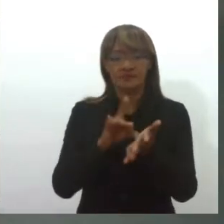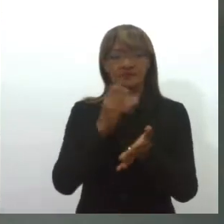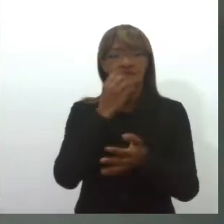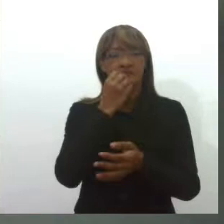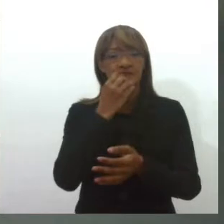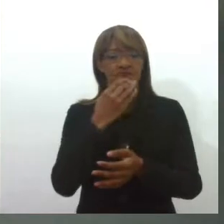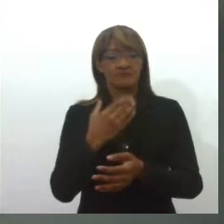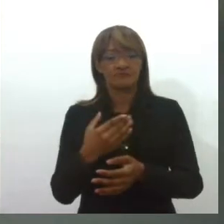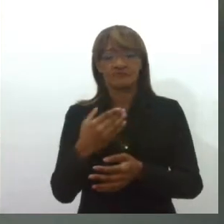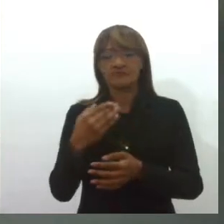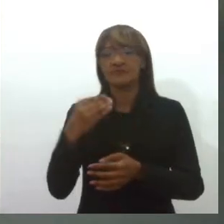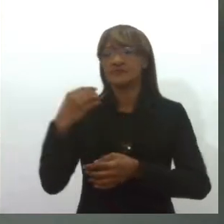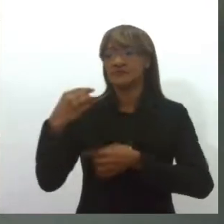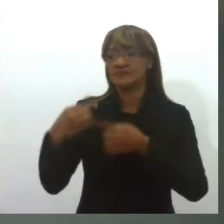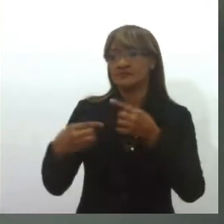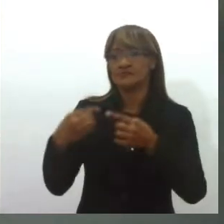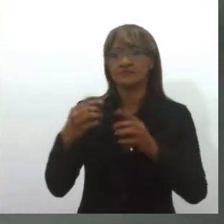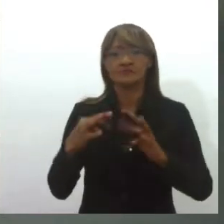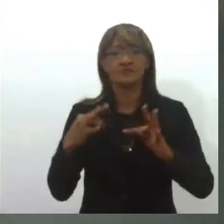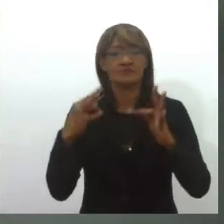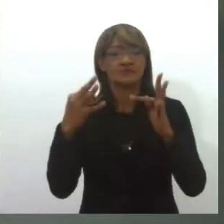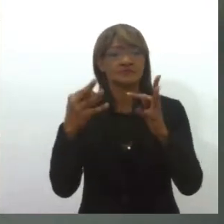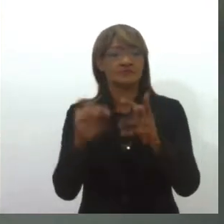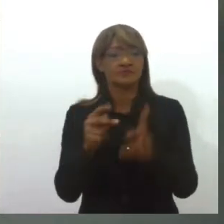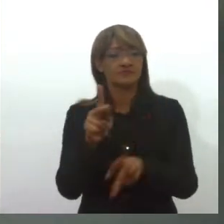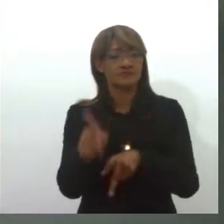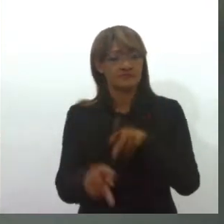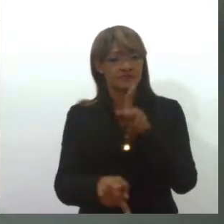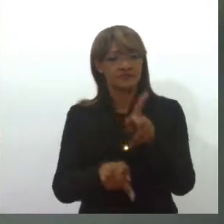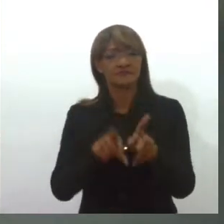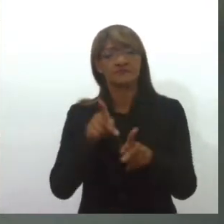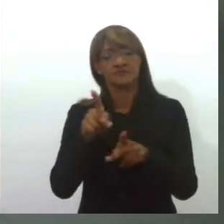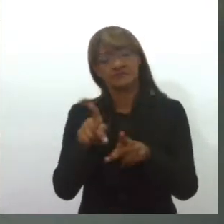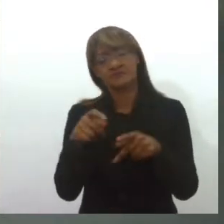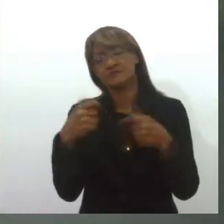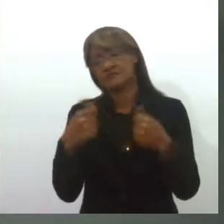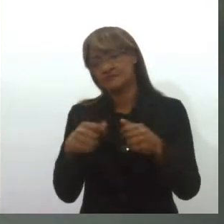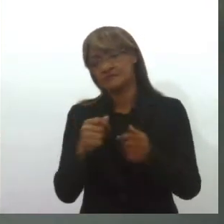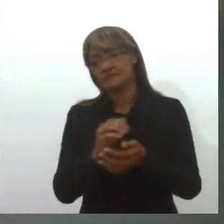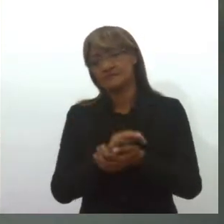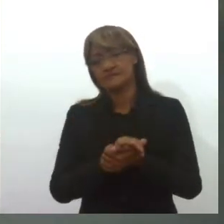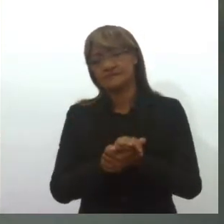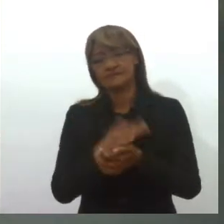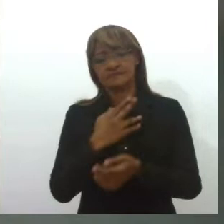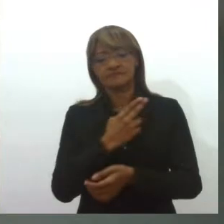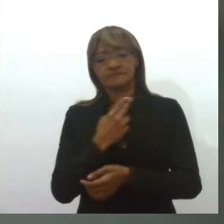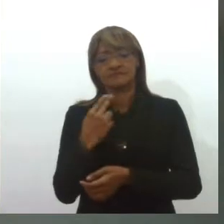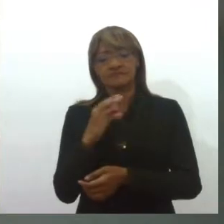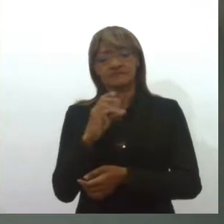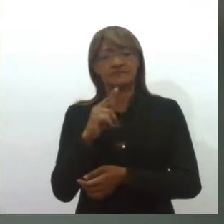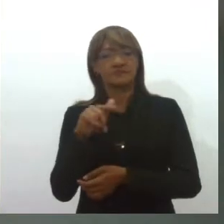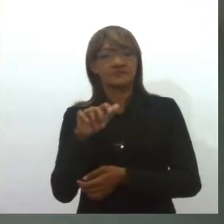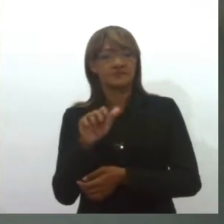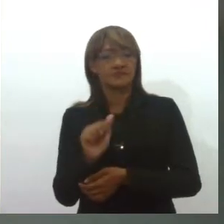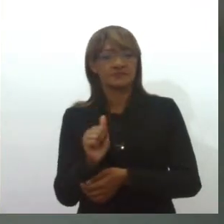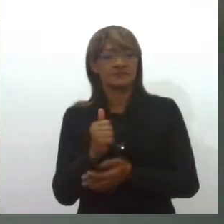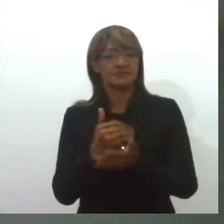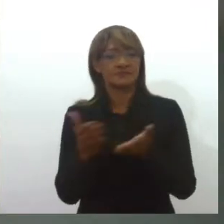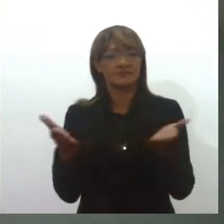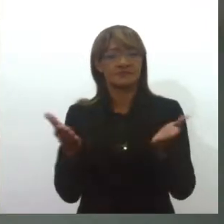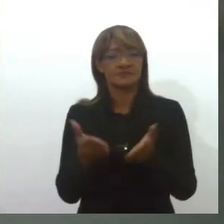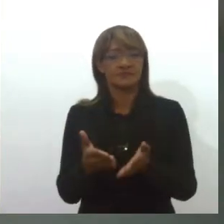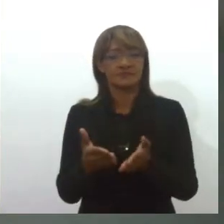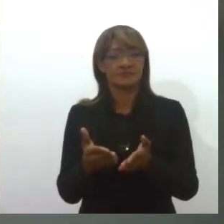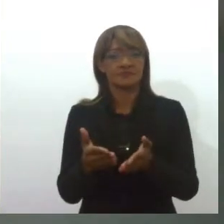pelo diálogo do qual toda a população deve participar. Eu sou Clécia Carli e a partir de agora apresento o tema